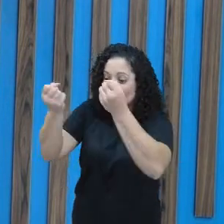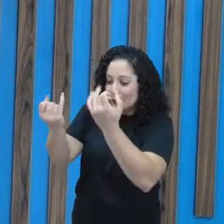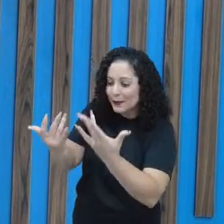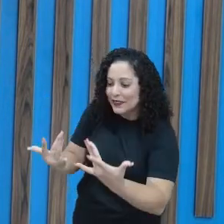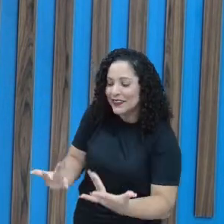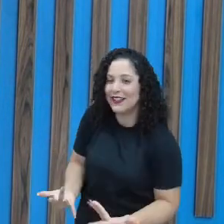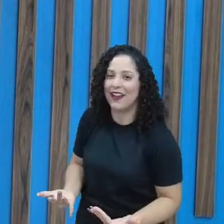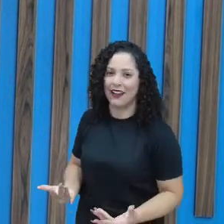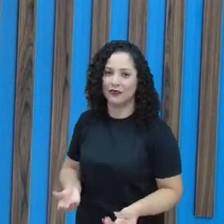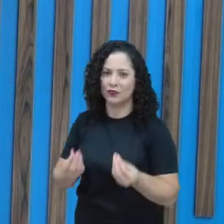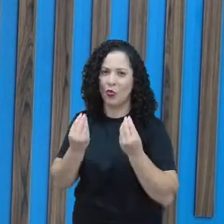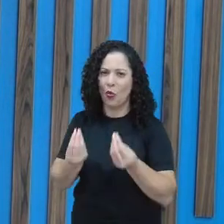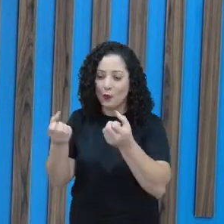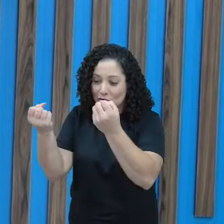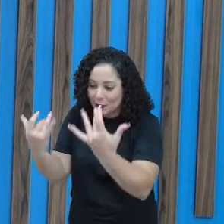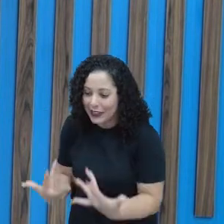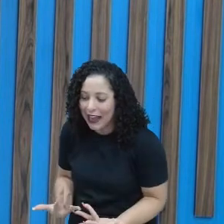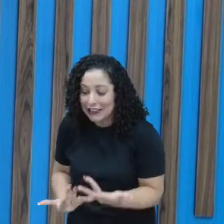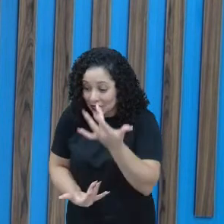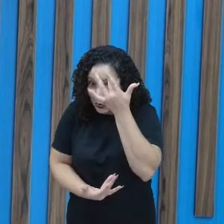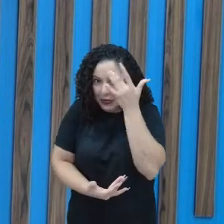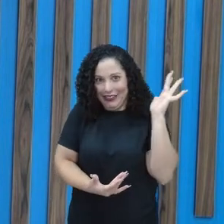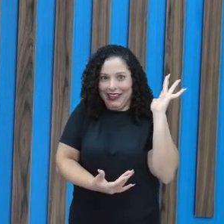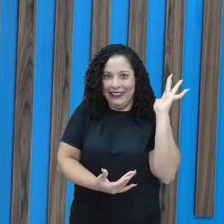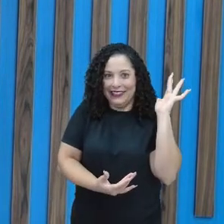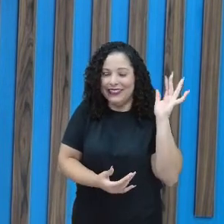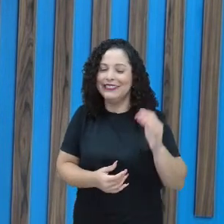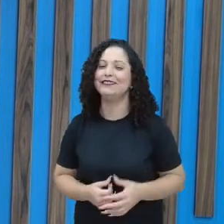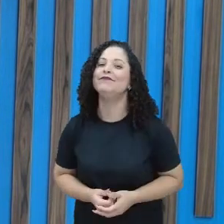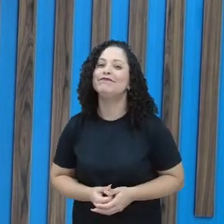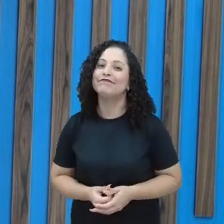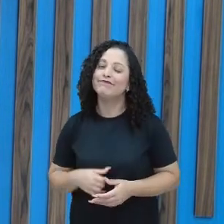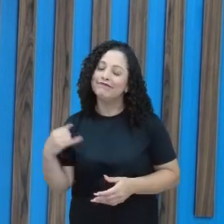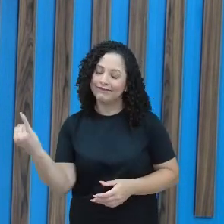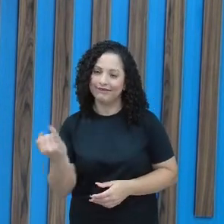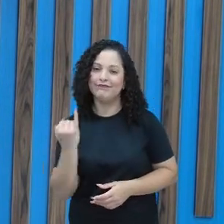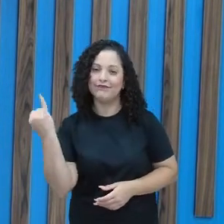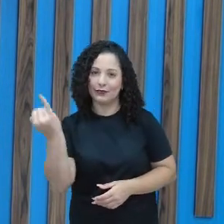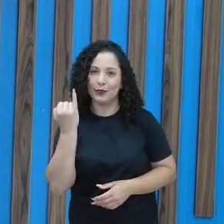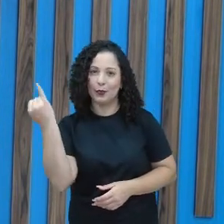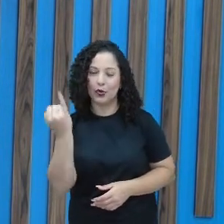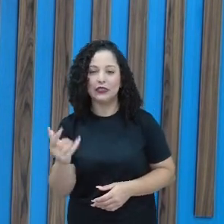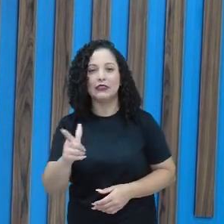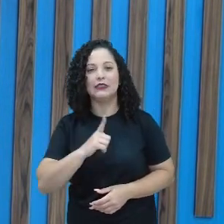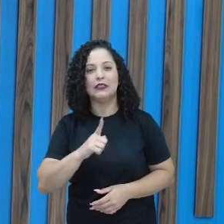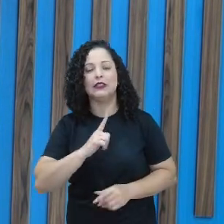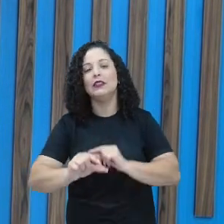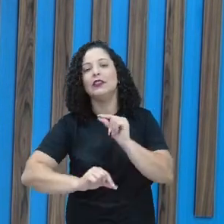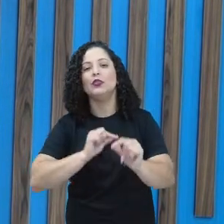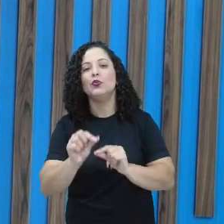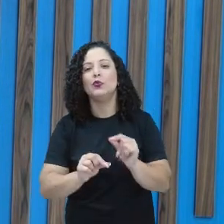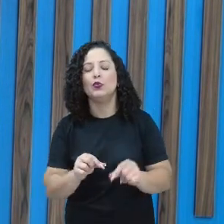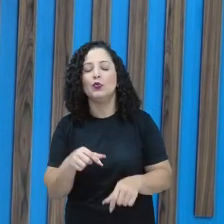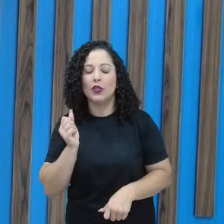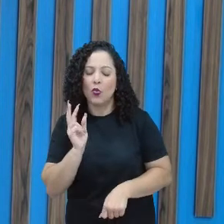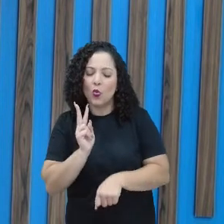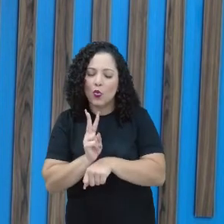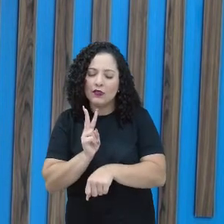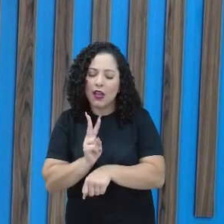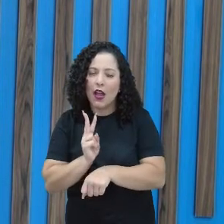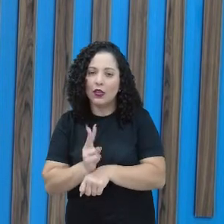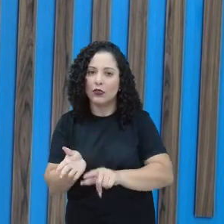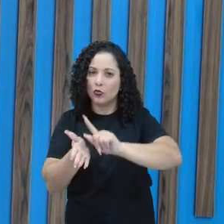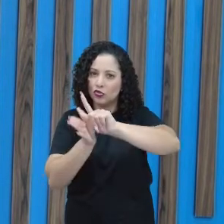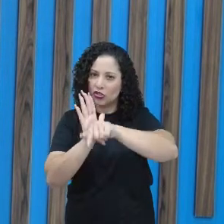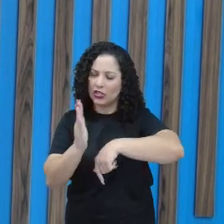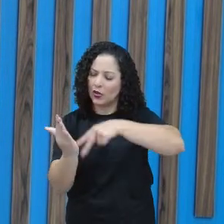vai explicar se a gente não entende? Não é isso? Então, é importante que a gente tenha um cuidado para ler esses